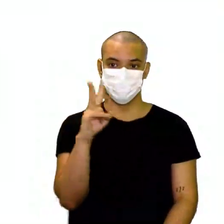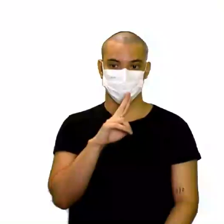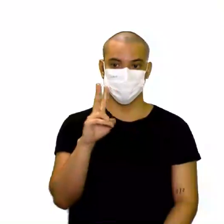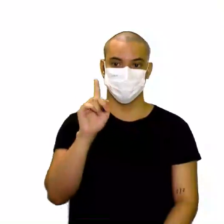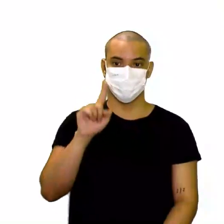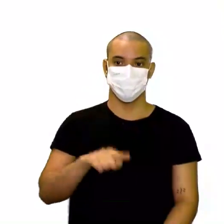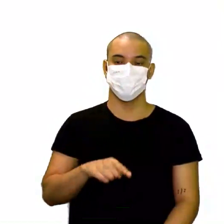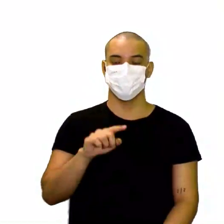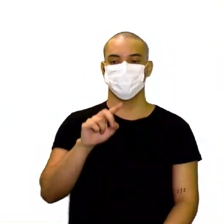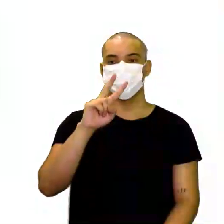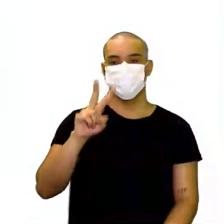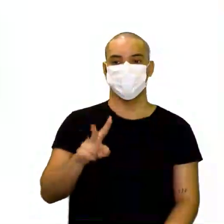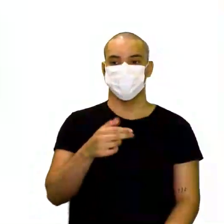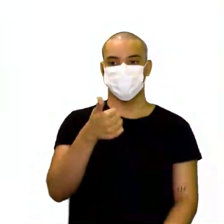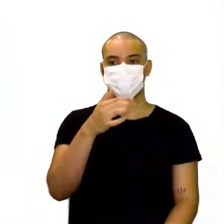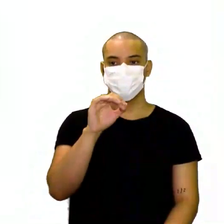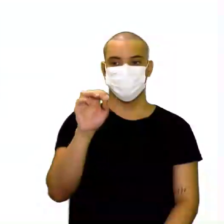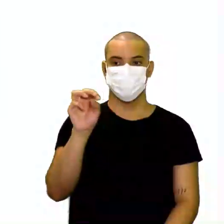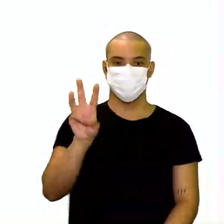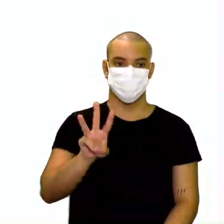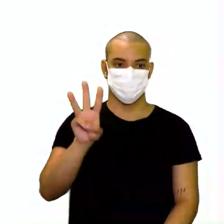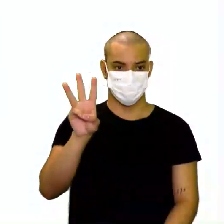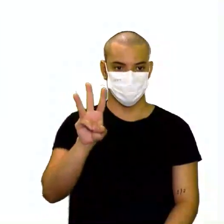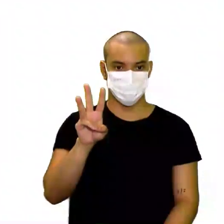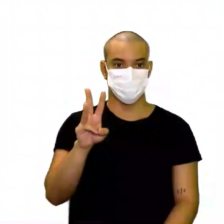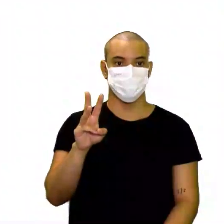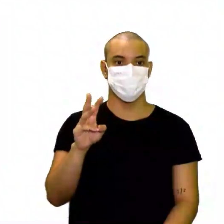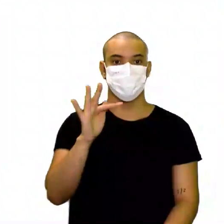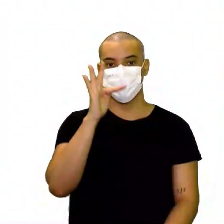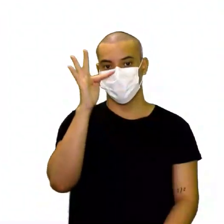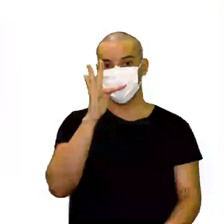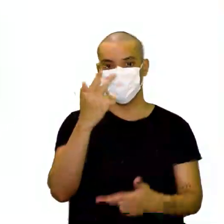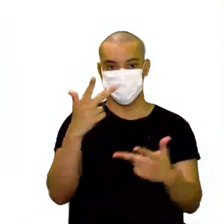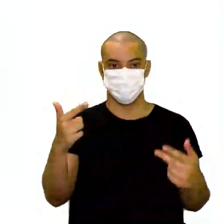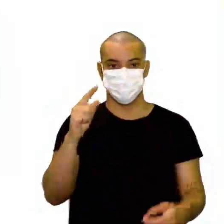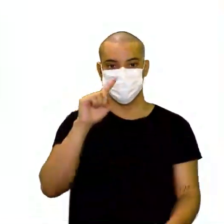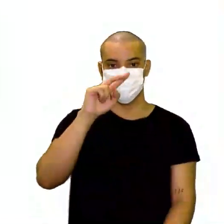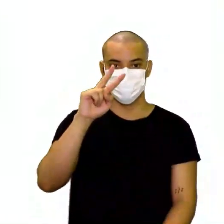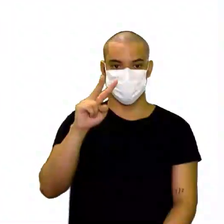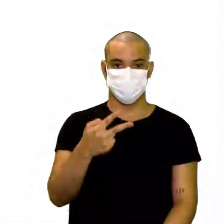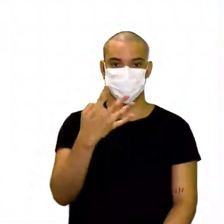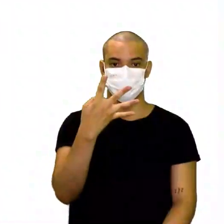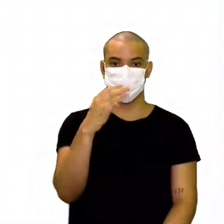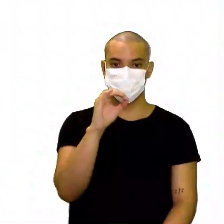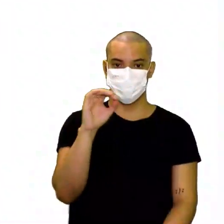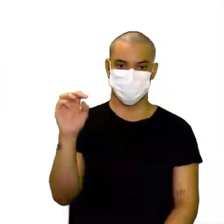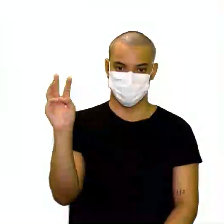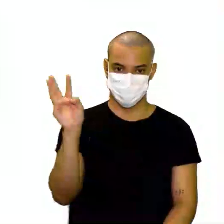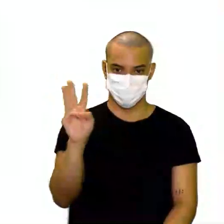2.100 watts. Na primavera, 2.400. E inverno é o maior,